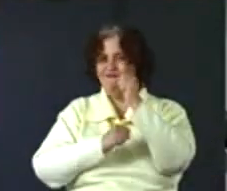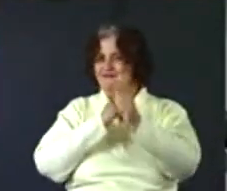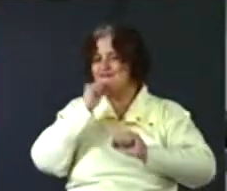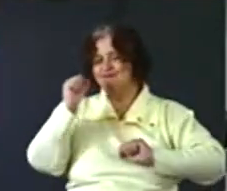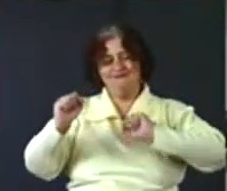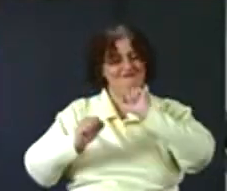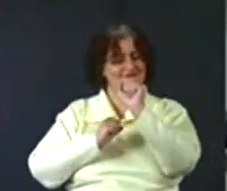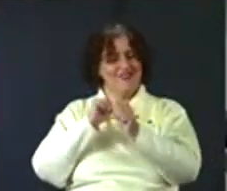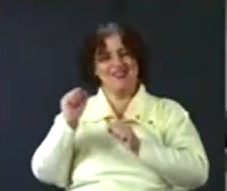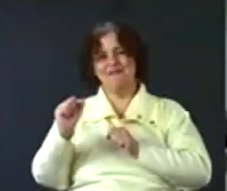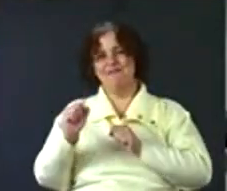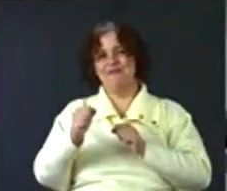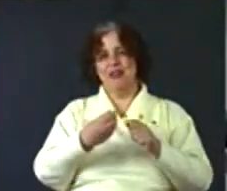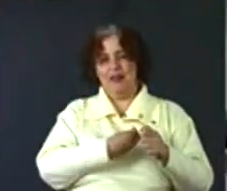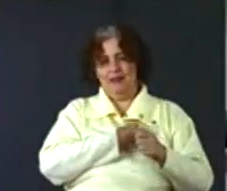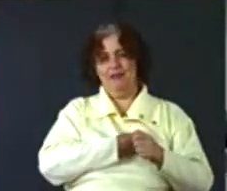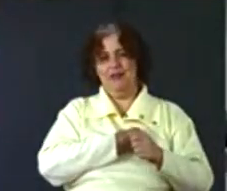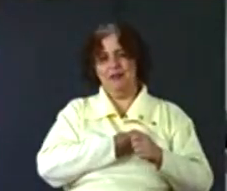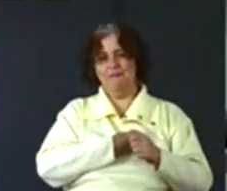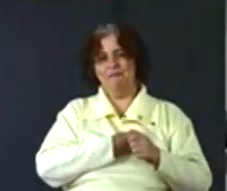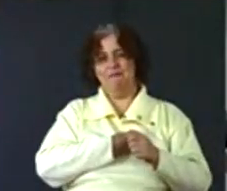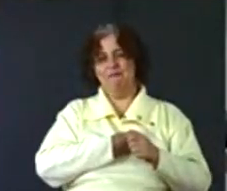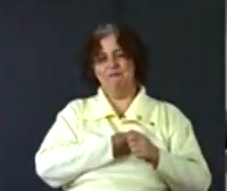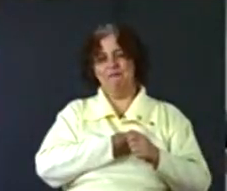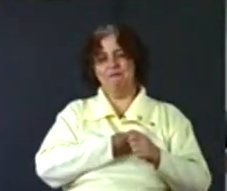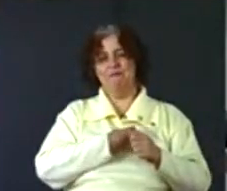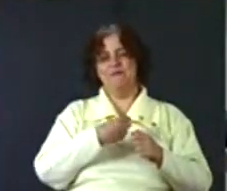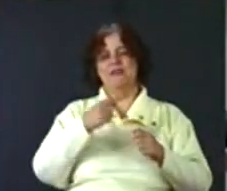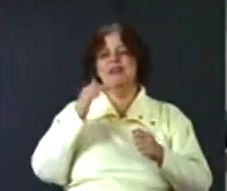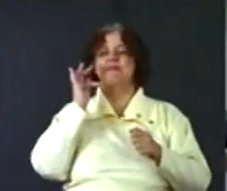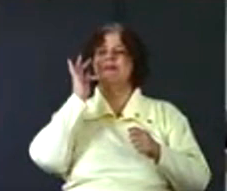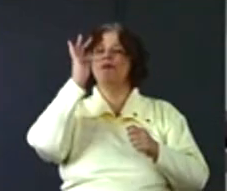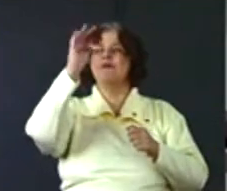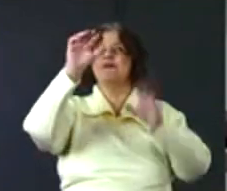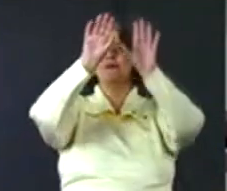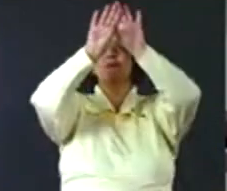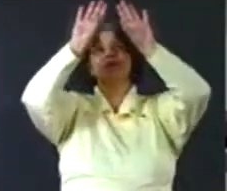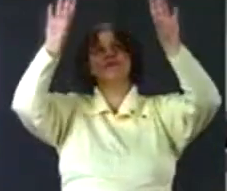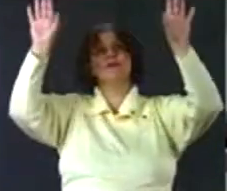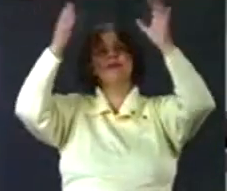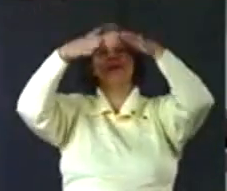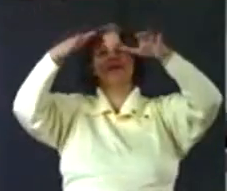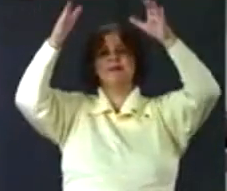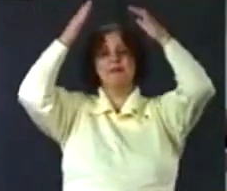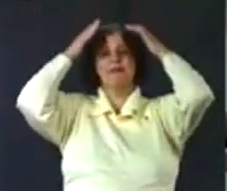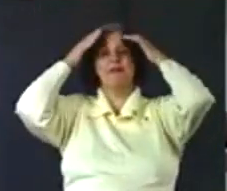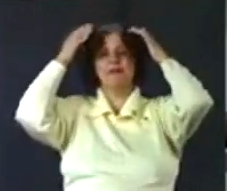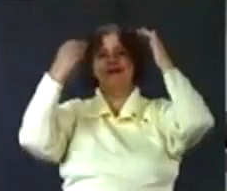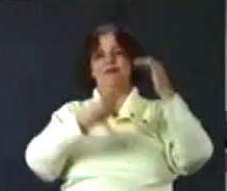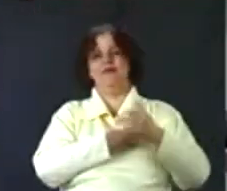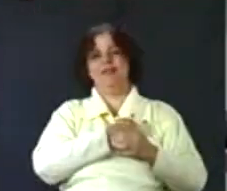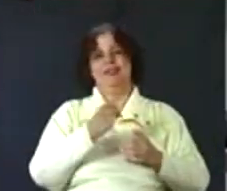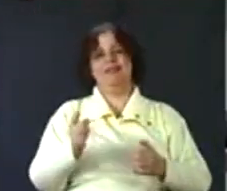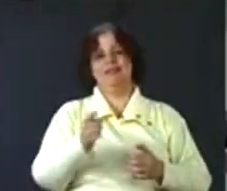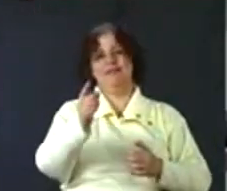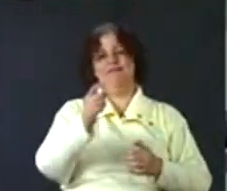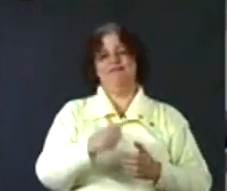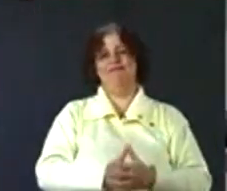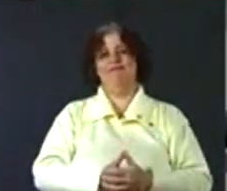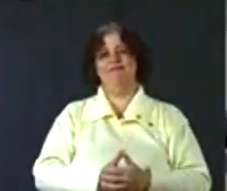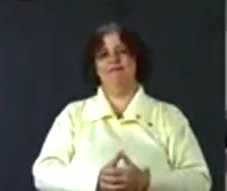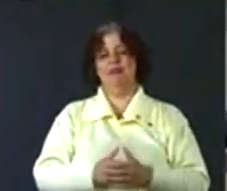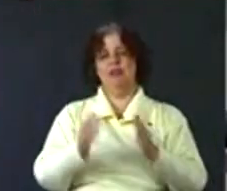a morte, você receberá a coroa da vida eterna. Eu queria orar com